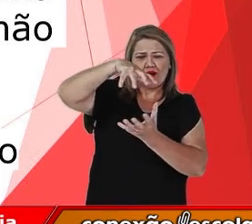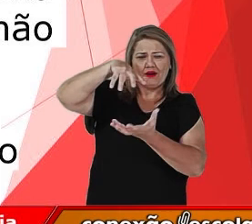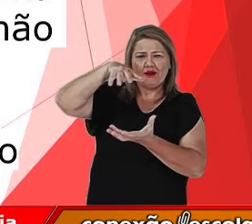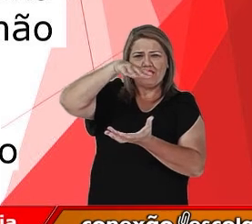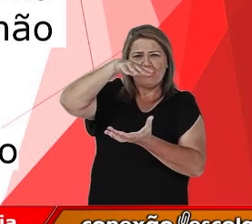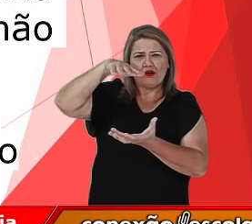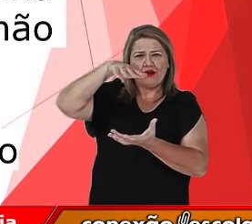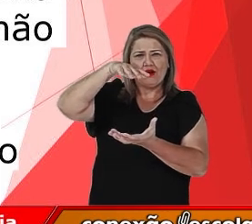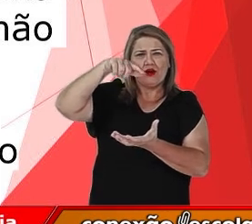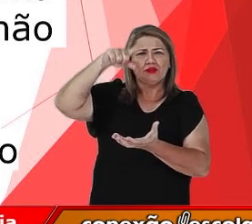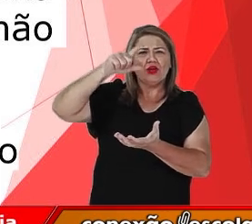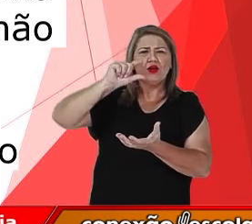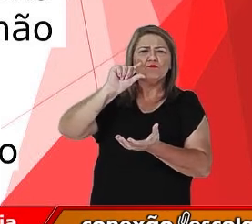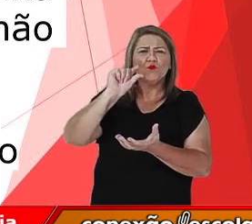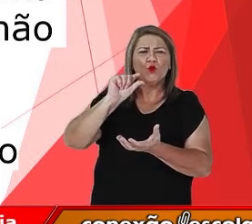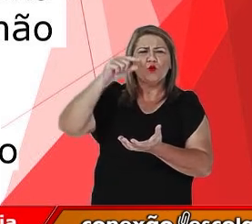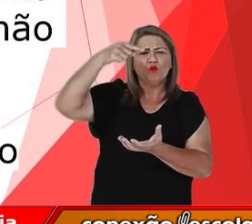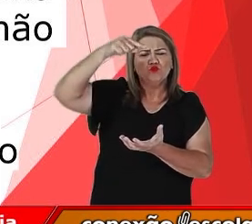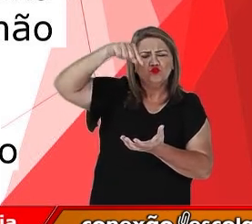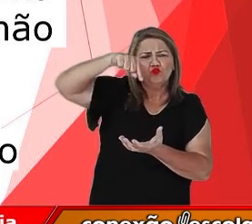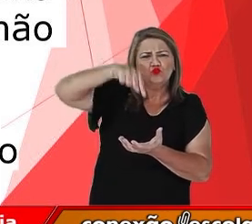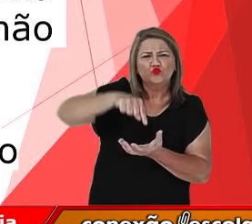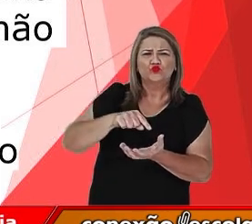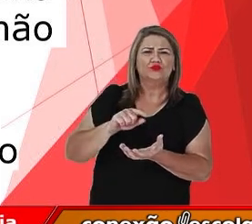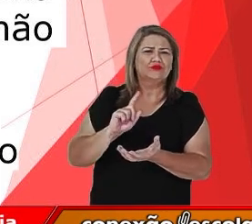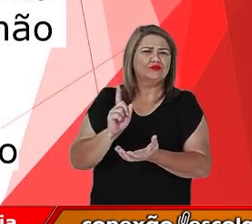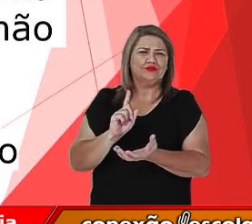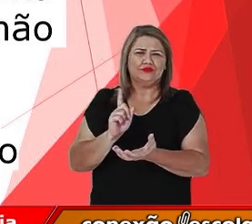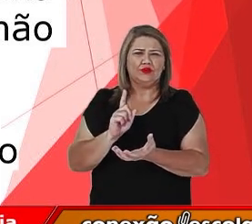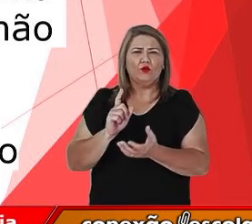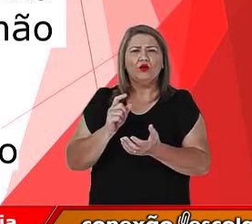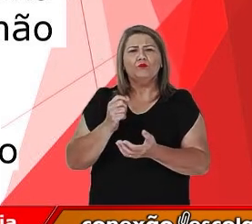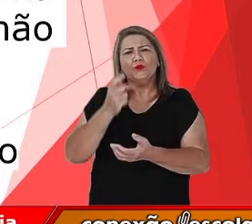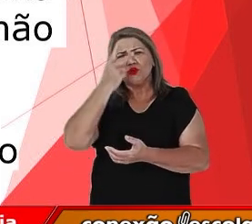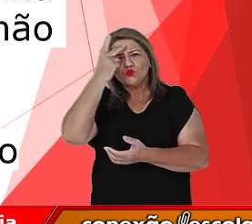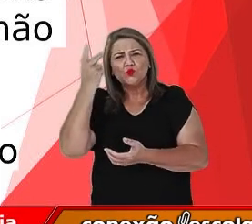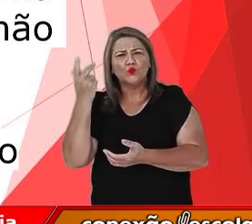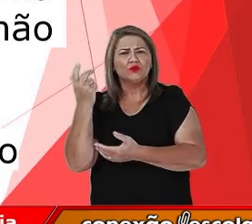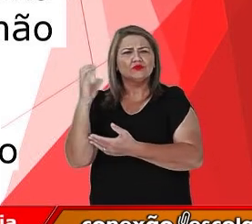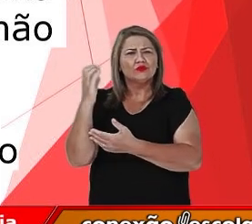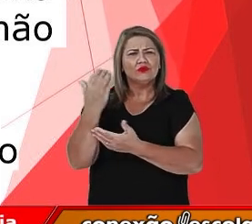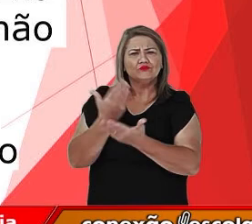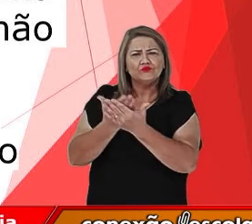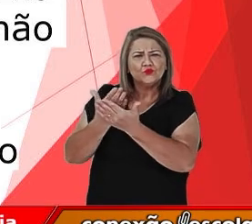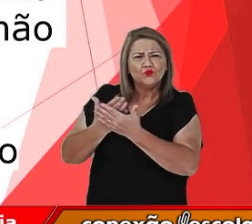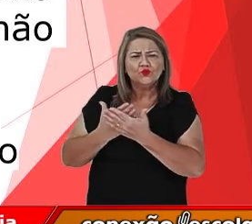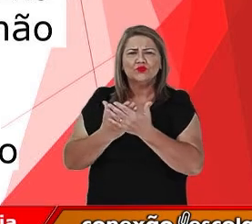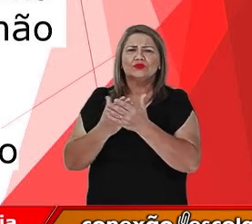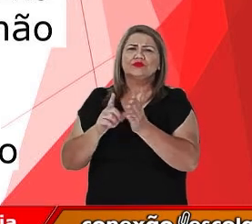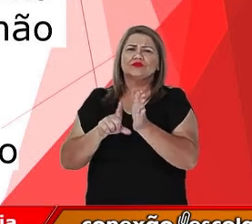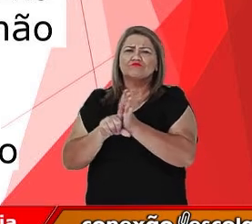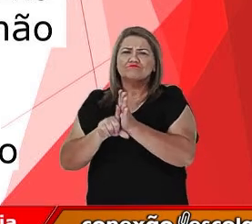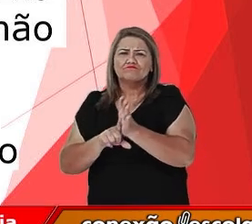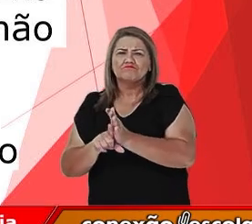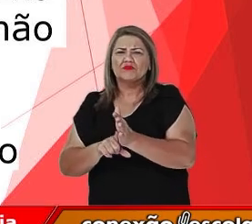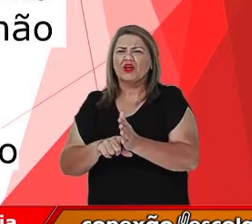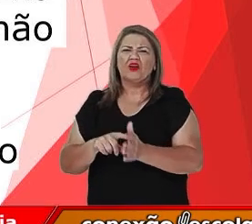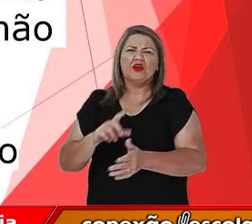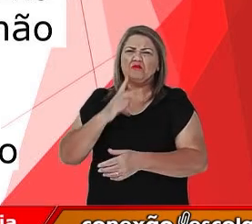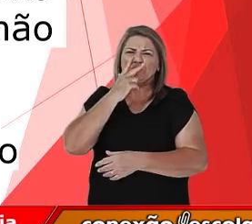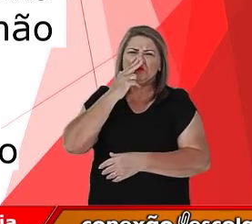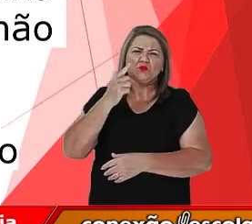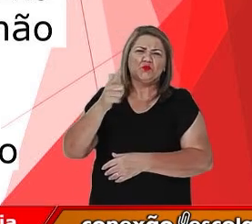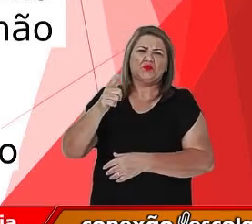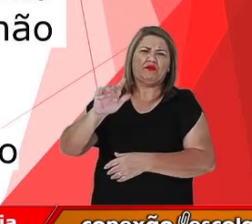baixa profundidade, faz que alguns especialistas não considerem a sua existência. Então, alguns cientistas,